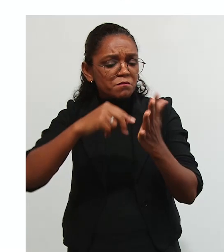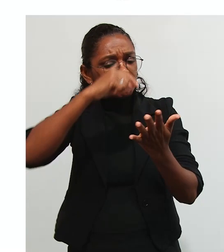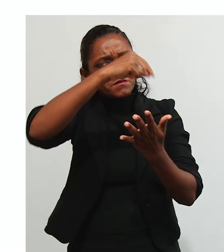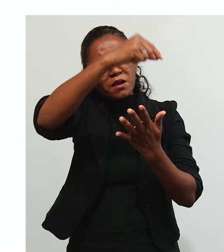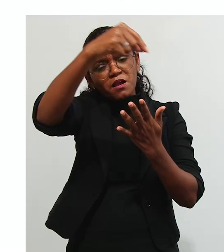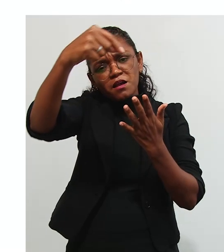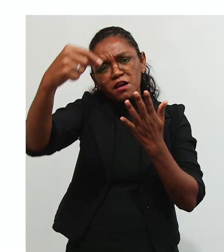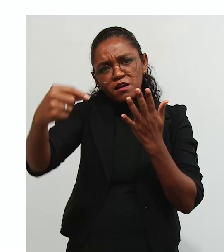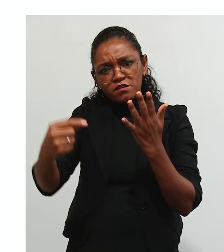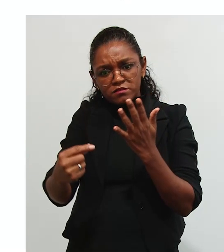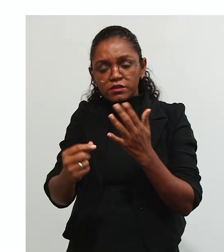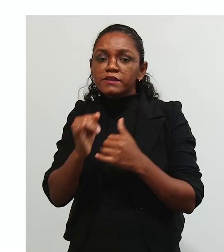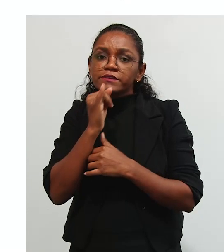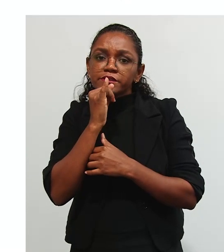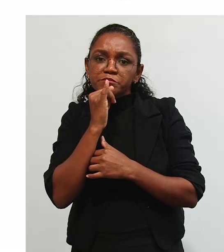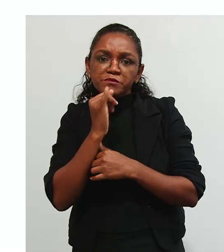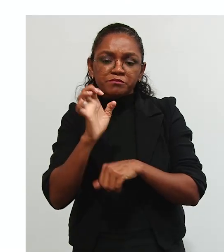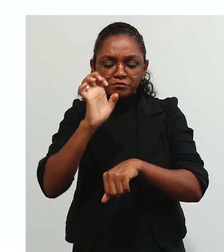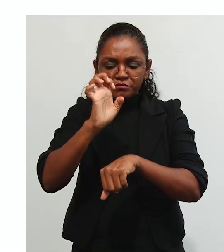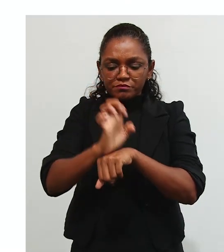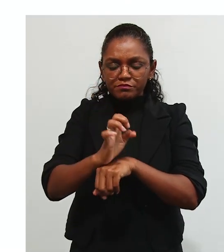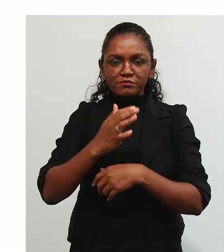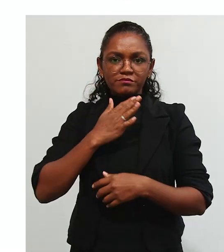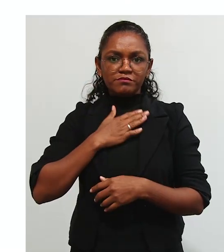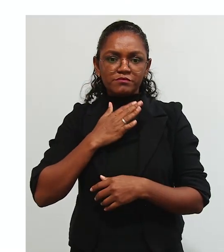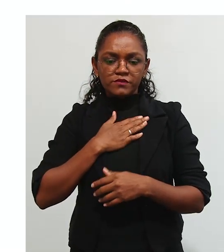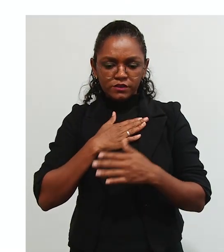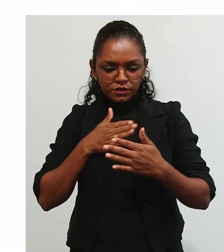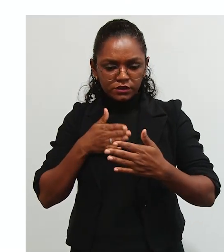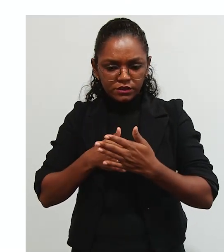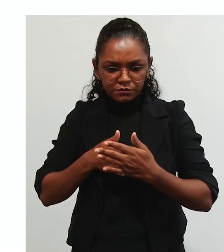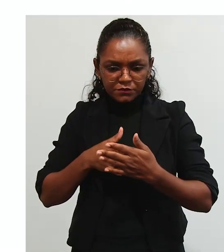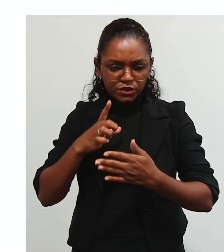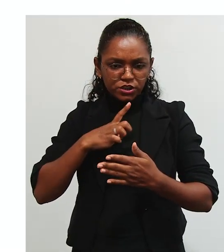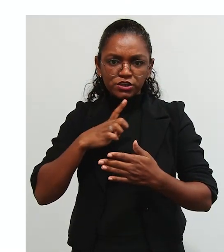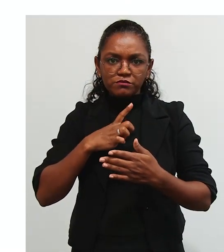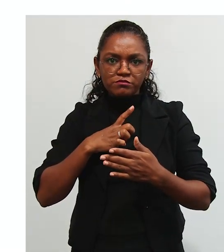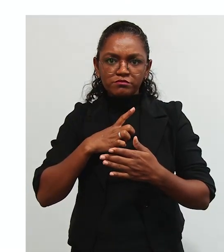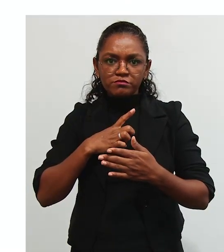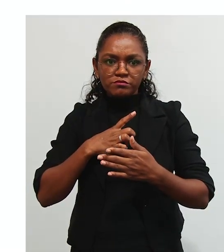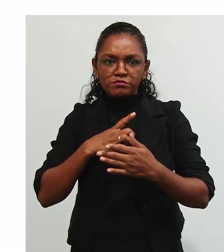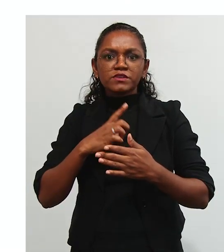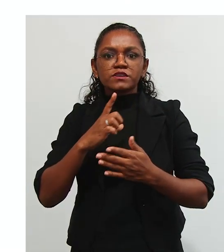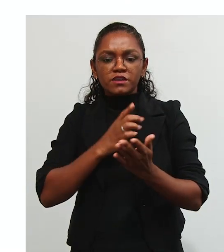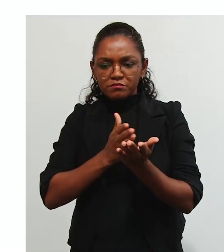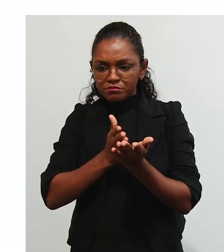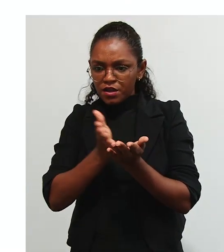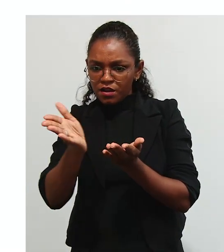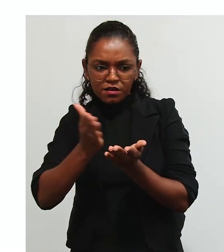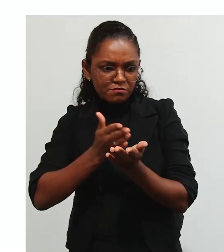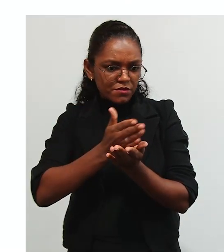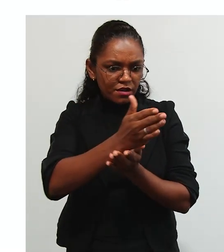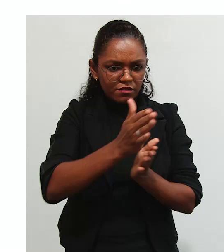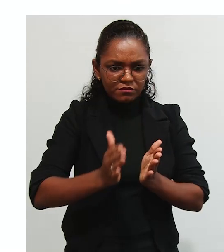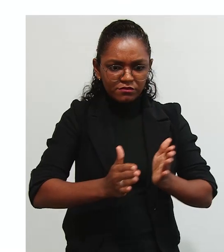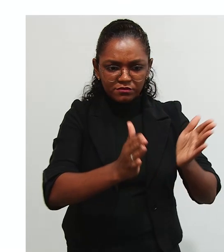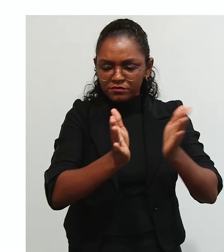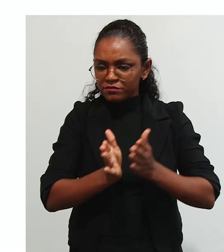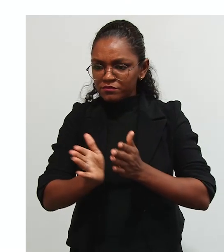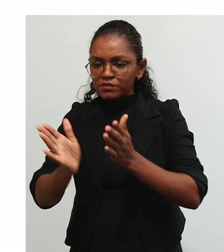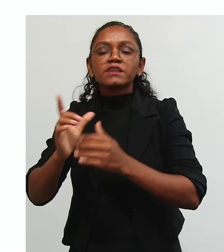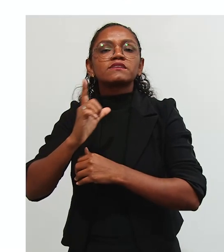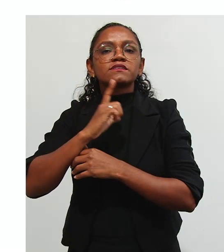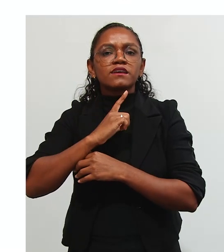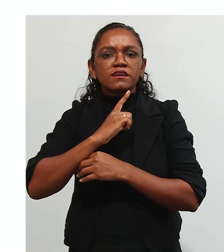fronteira. Então, o meu estado tem uma fronteira, o meu estado é limite com o outro, o meu estado tem uma fronteira internacional.